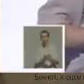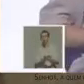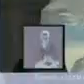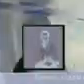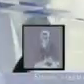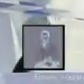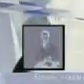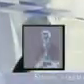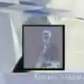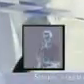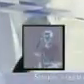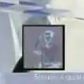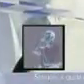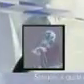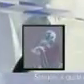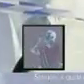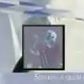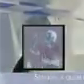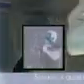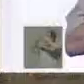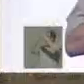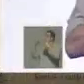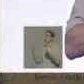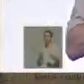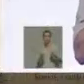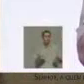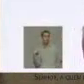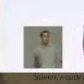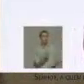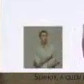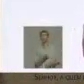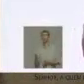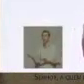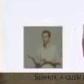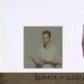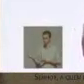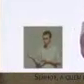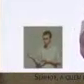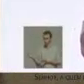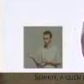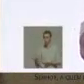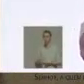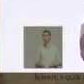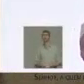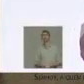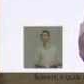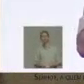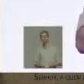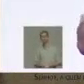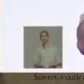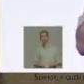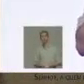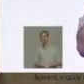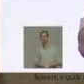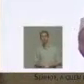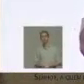Novas. Entusiasmadas. Porque o menino resolveu ir embora. O pai não era ruim. Ele